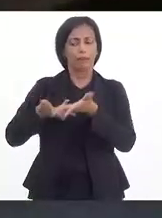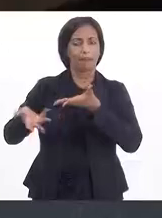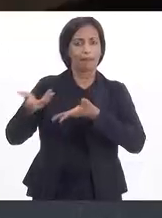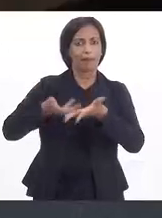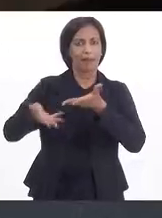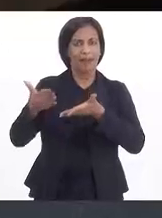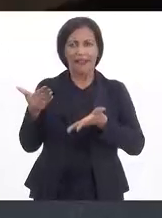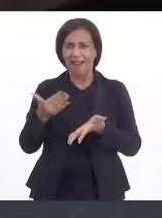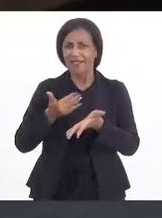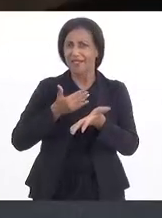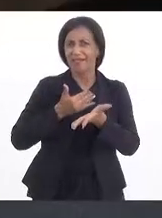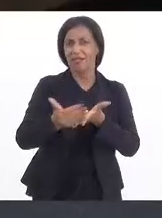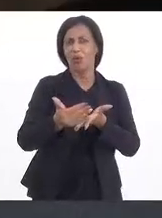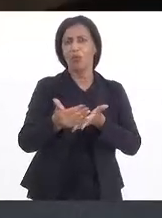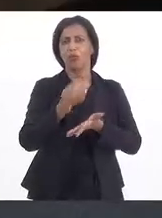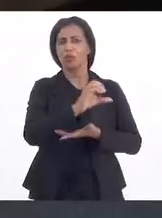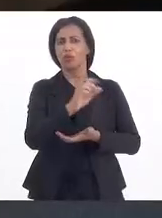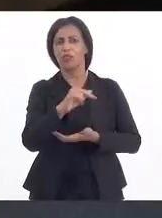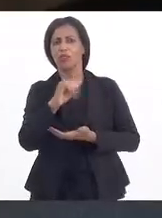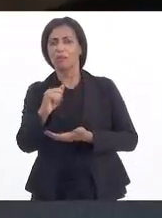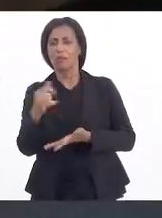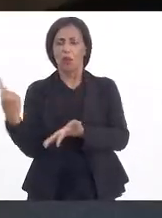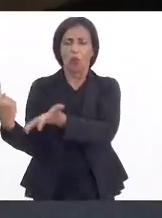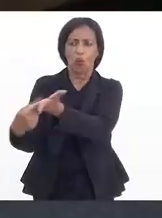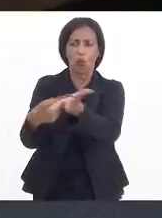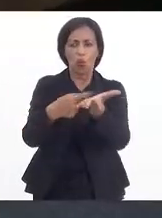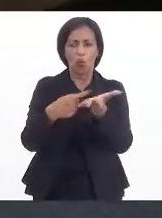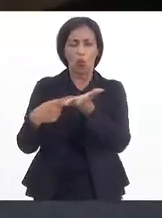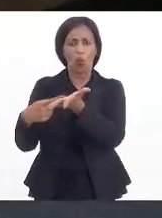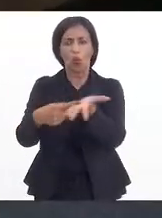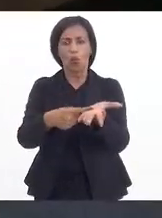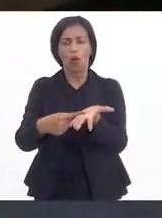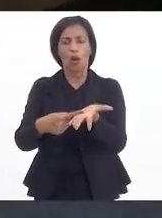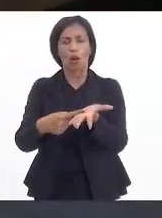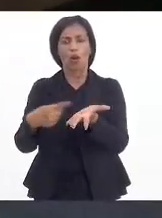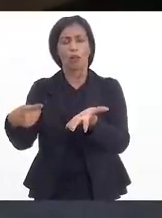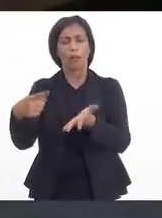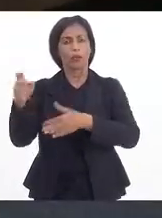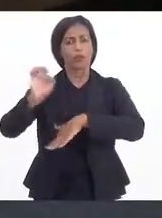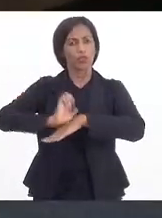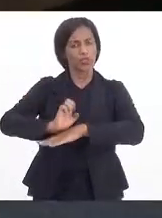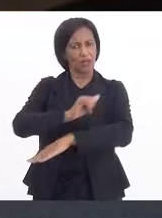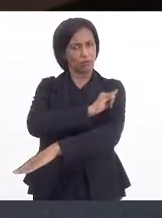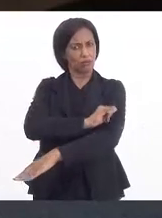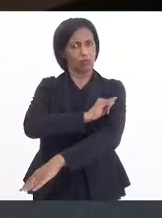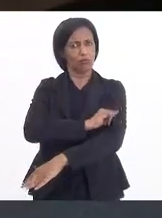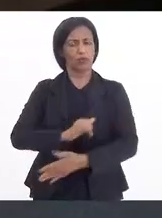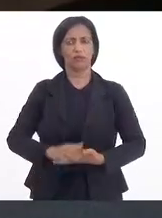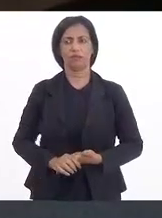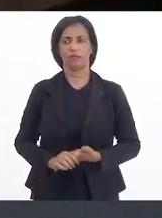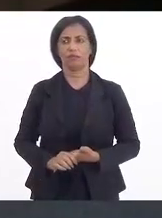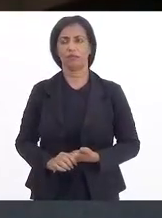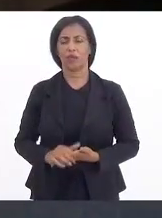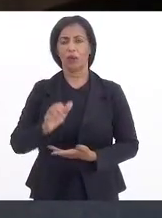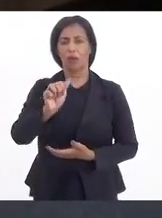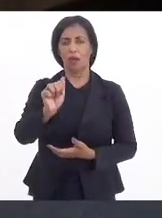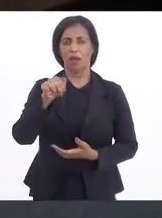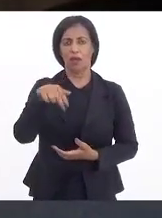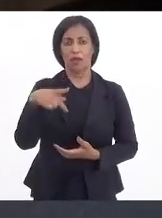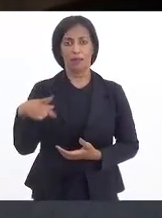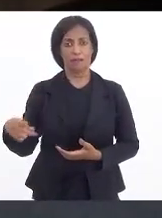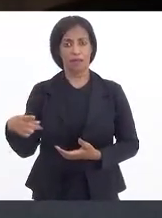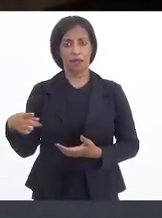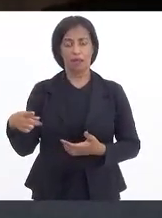assim que a CPI foi instalada o acordo celebrado é pelo Estado do Rio de Janeiro com a NP